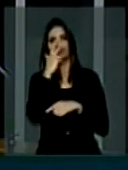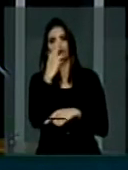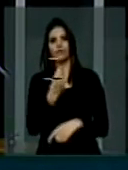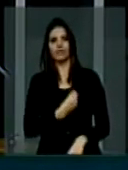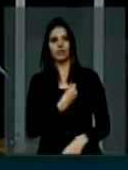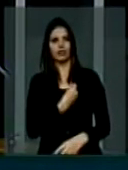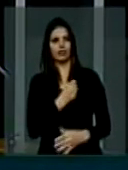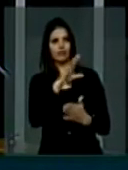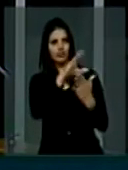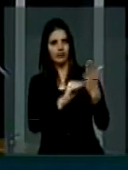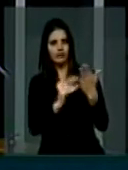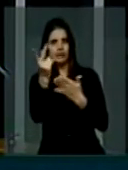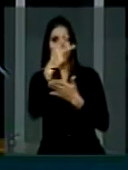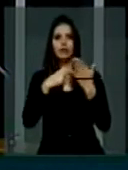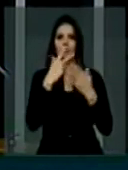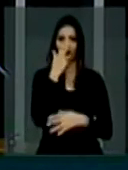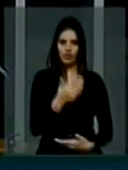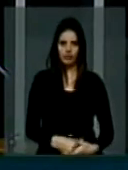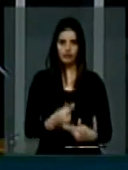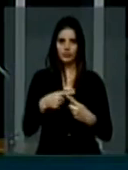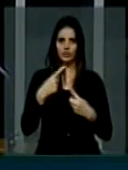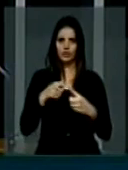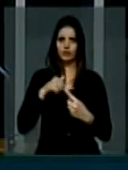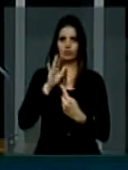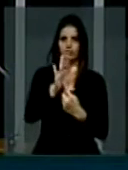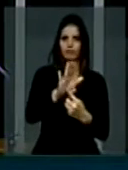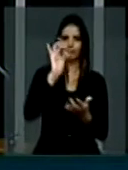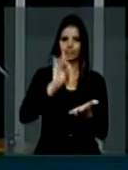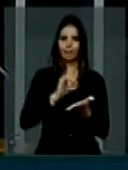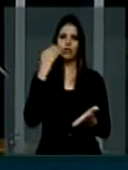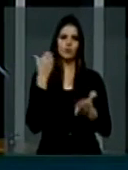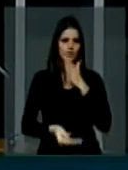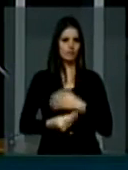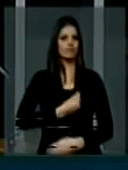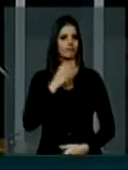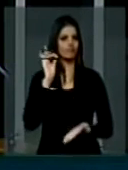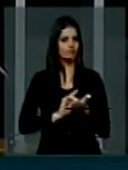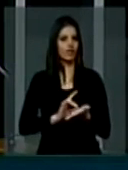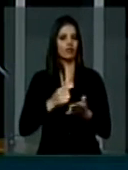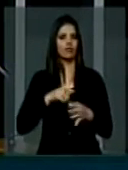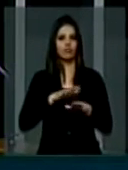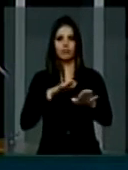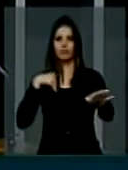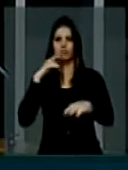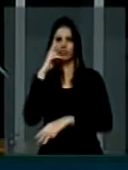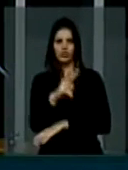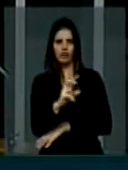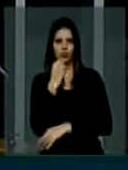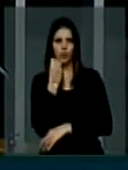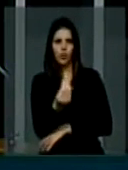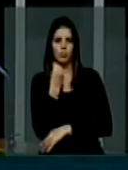ao reproduzir, com dramática concretude e graves prejuízos reais, o cenário ficcional do célebre